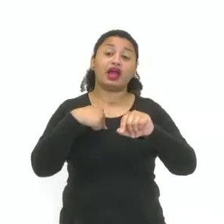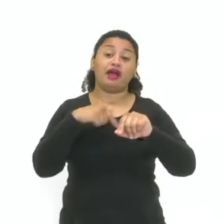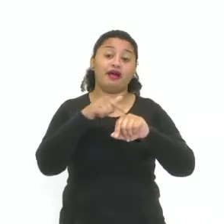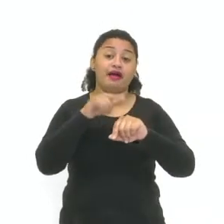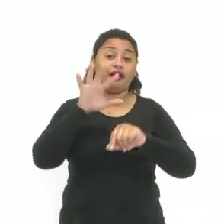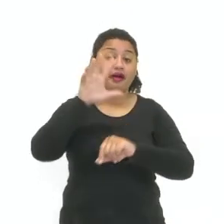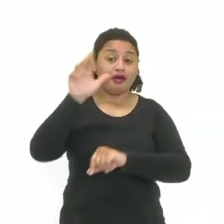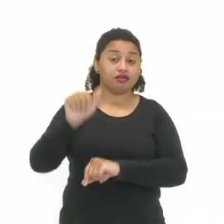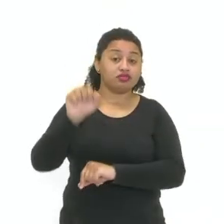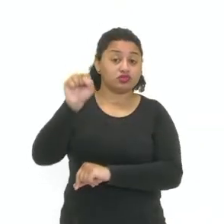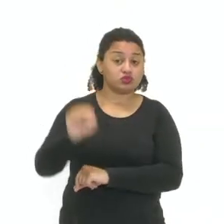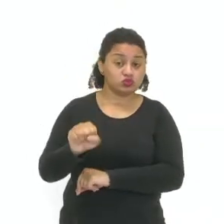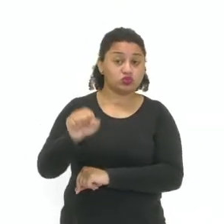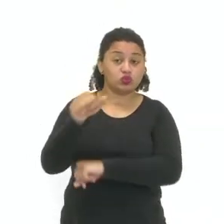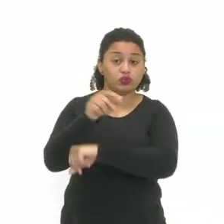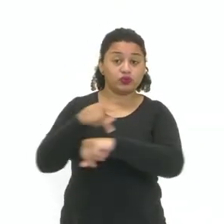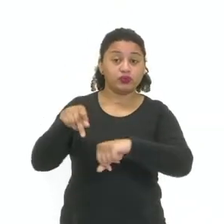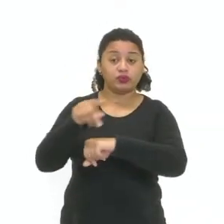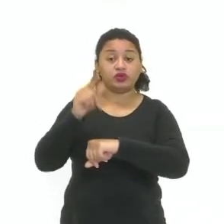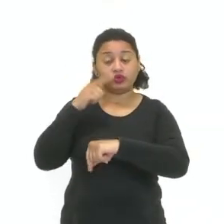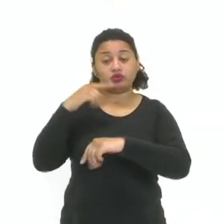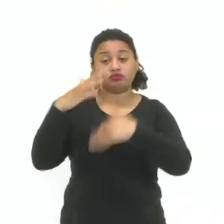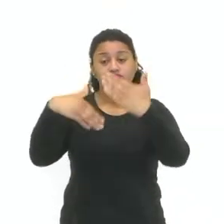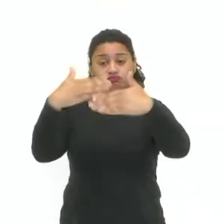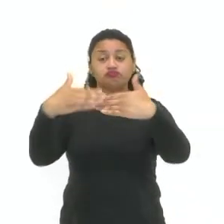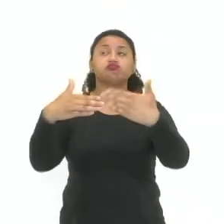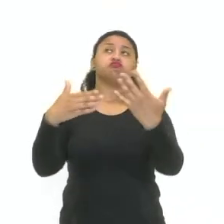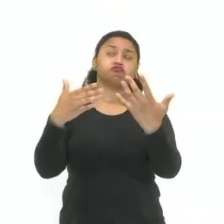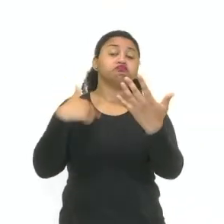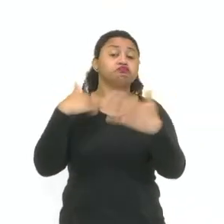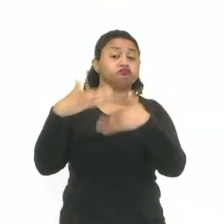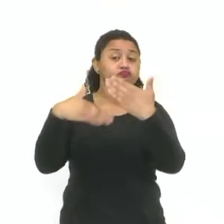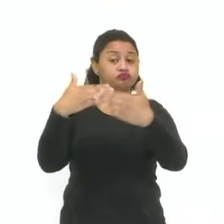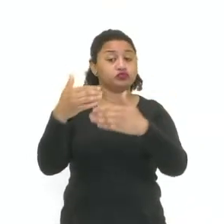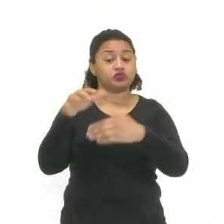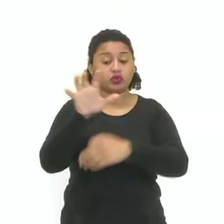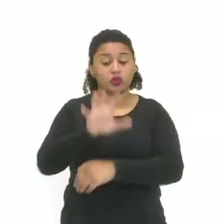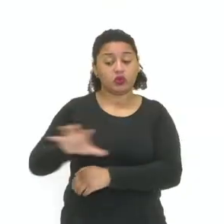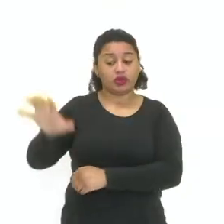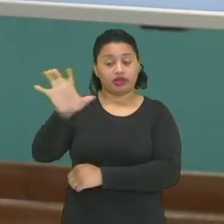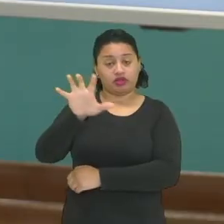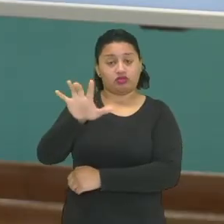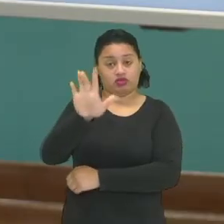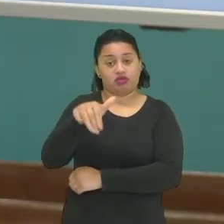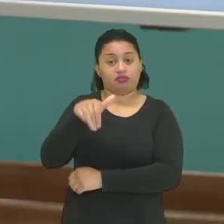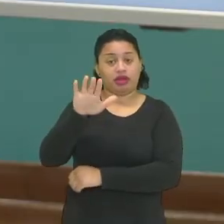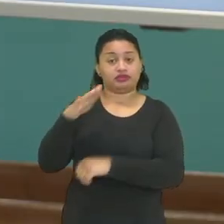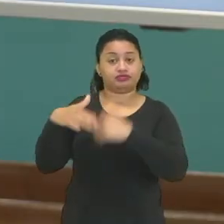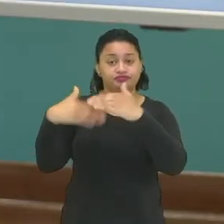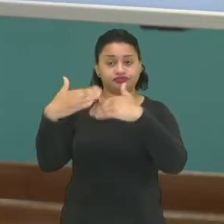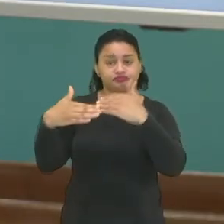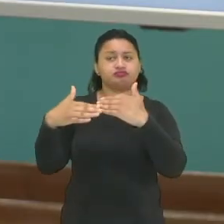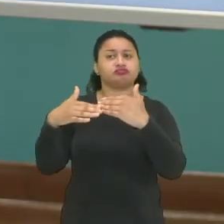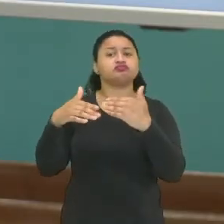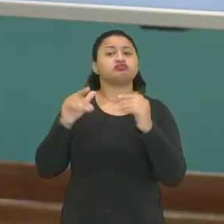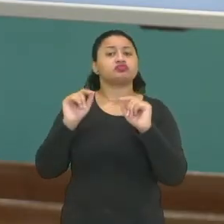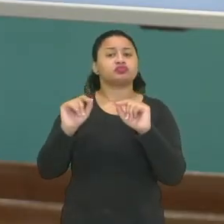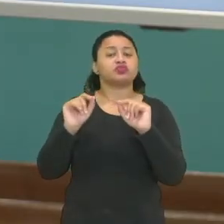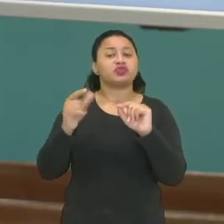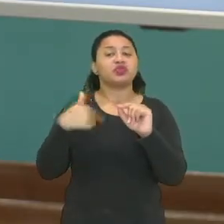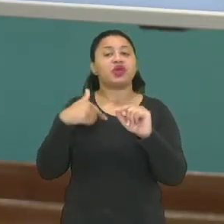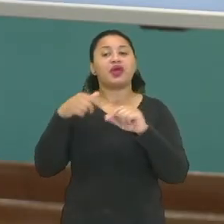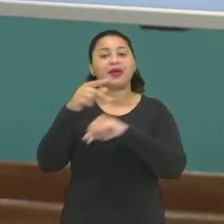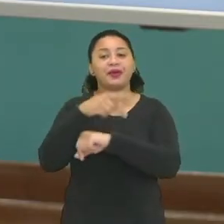evoluída a mais, é um país considerado mais desenvolvido que os outros da região, ok? Se não me engano, um dos países emergentes, né?